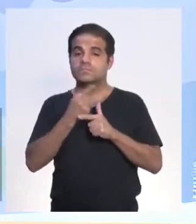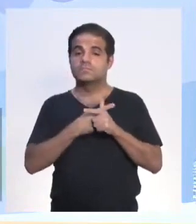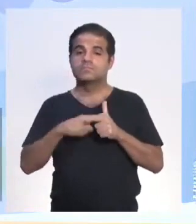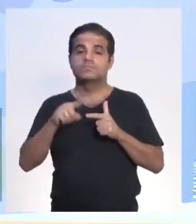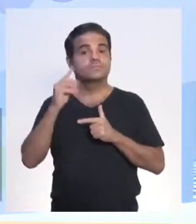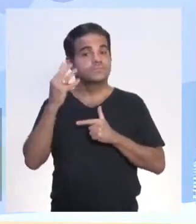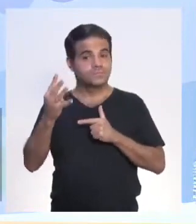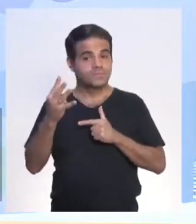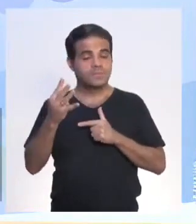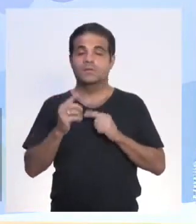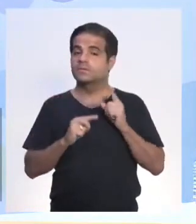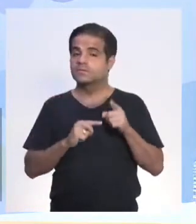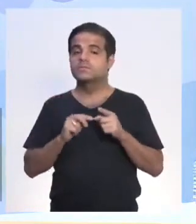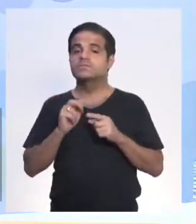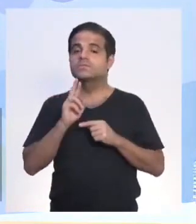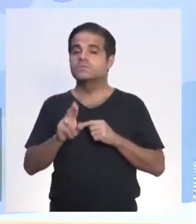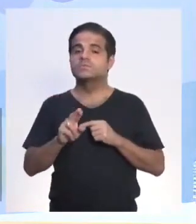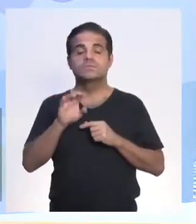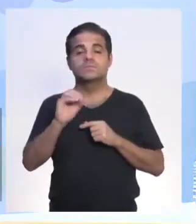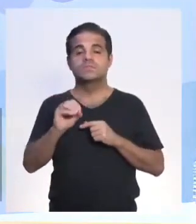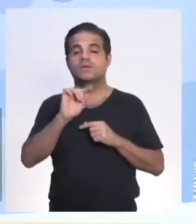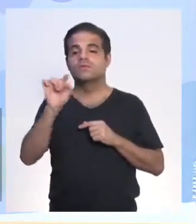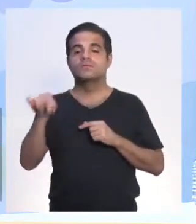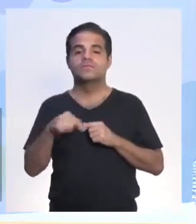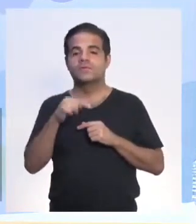4. Aqui deu